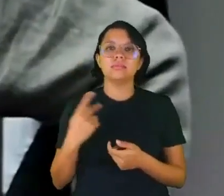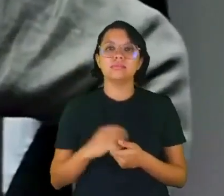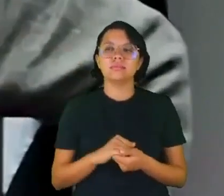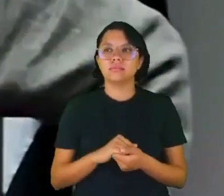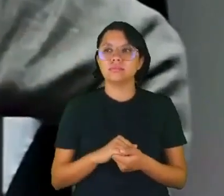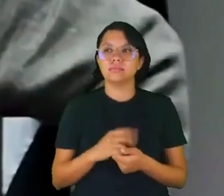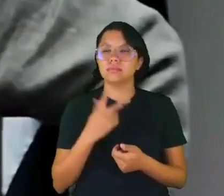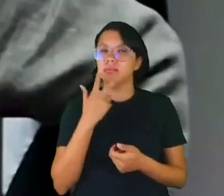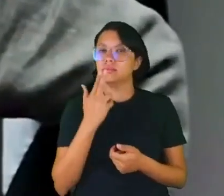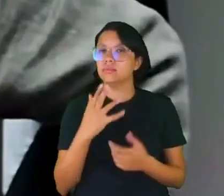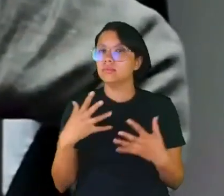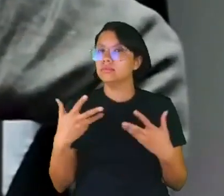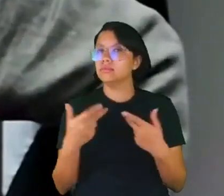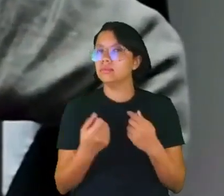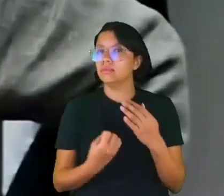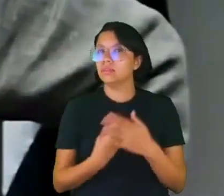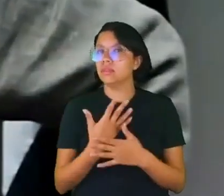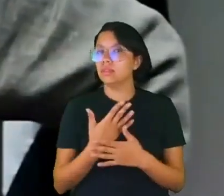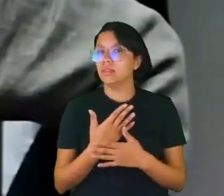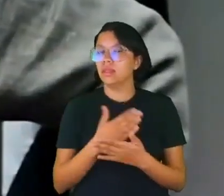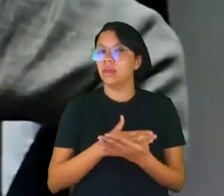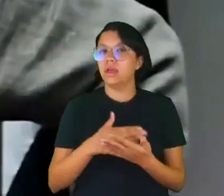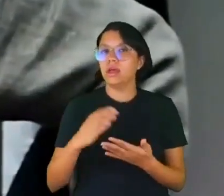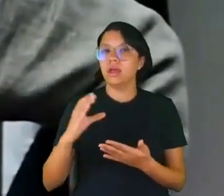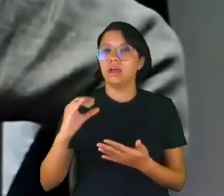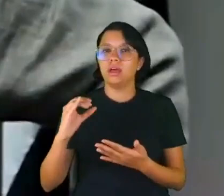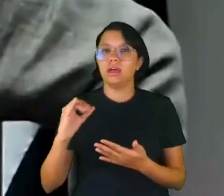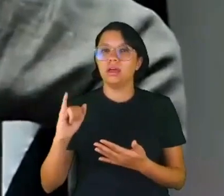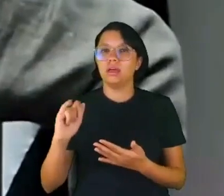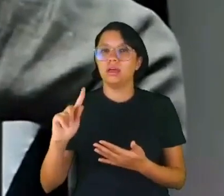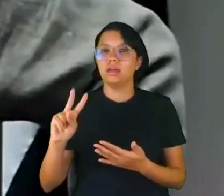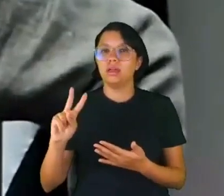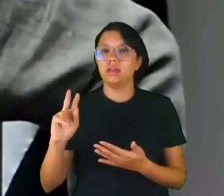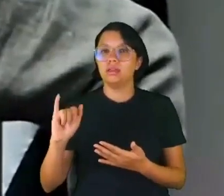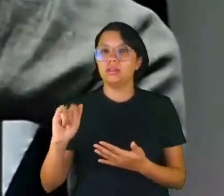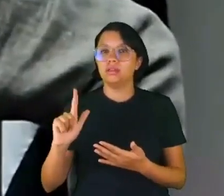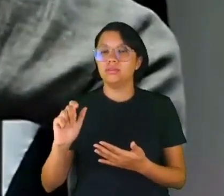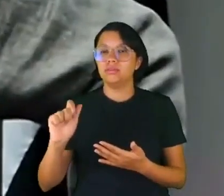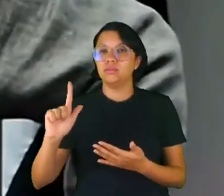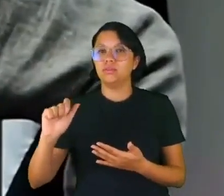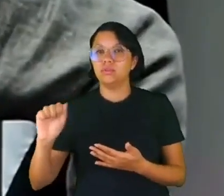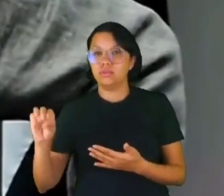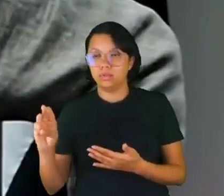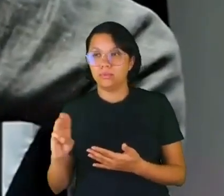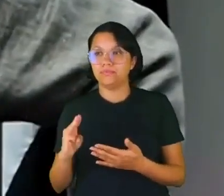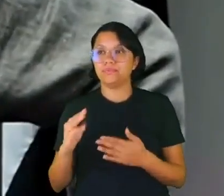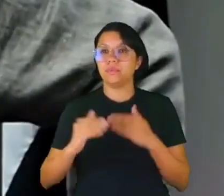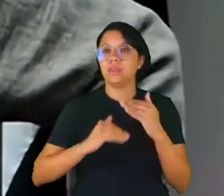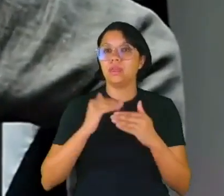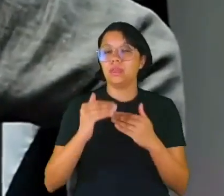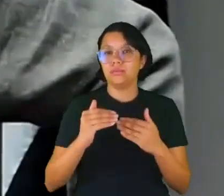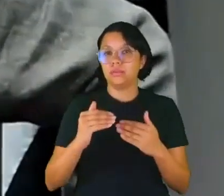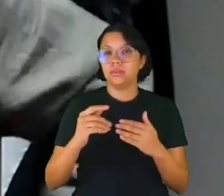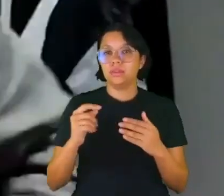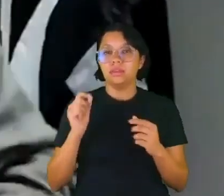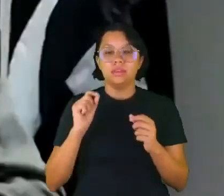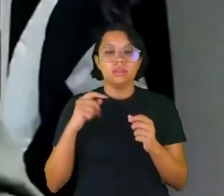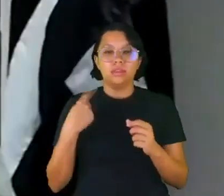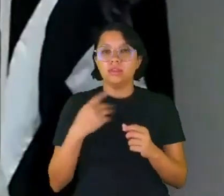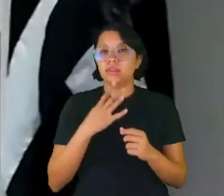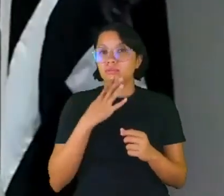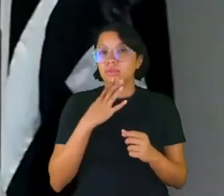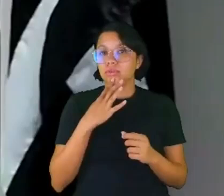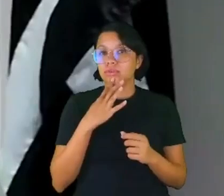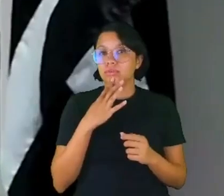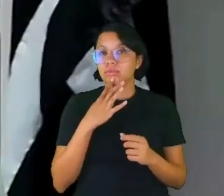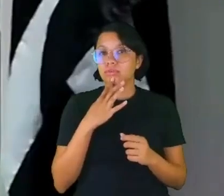nós, parece que tudo surge da civil law, nós podemos dizer que surge para nós através daquilo que nós